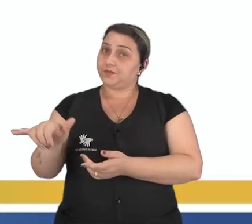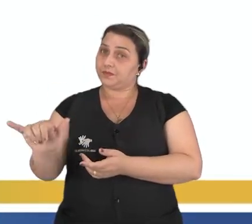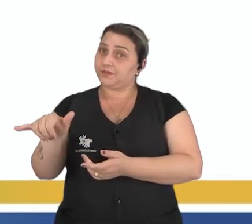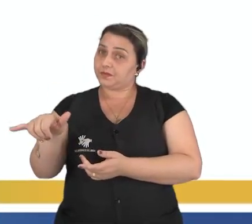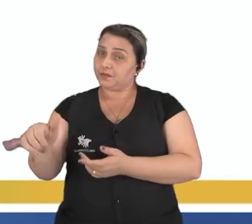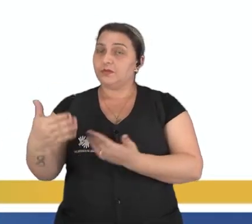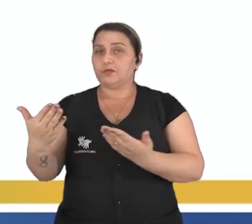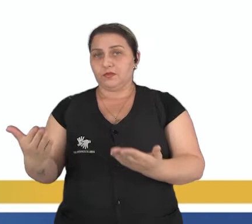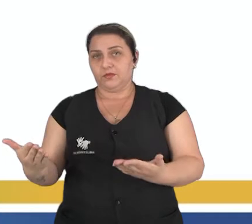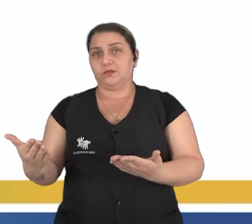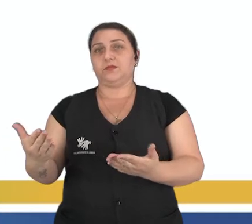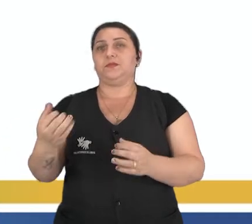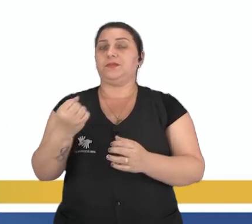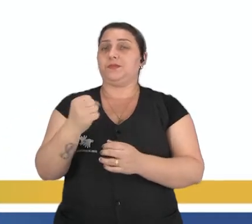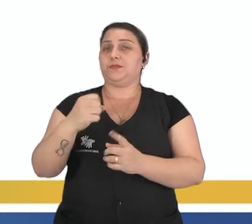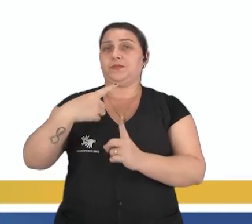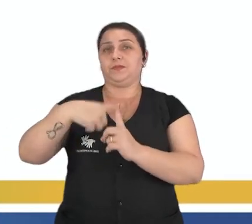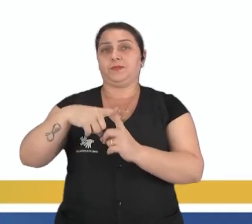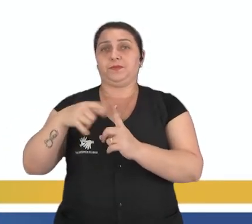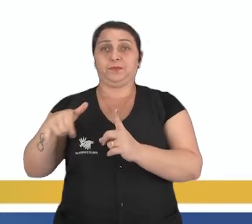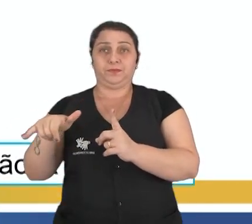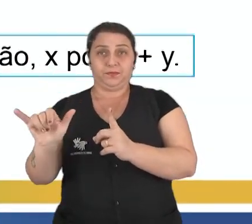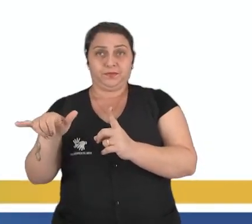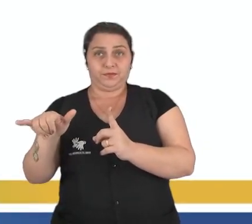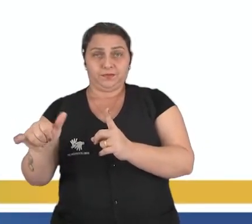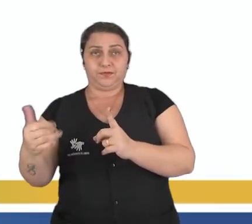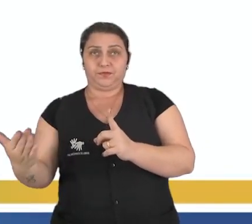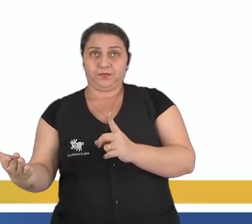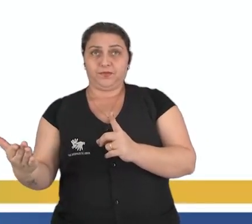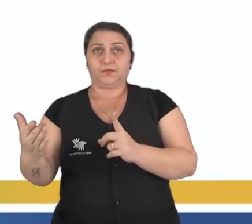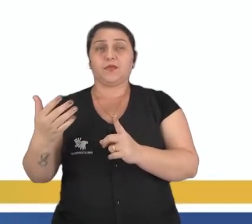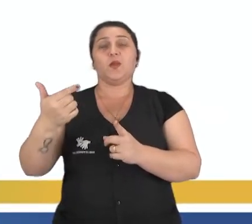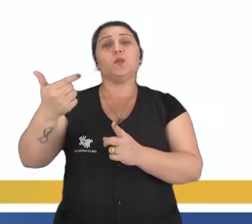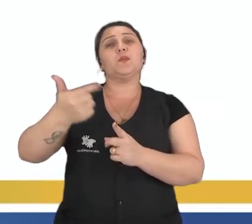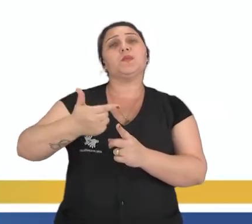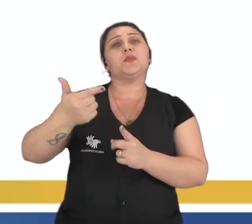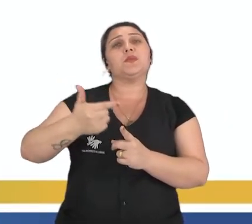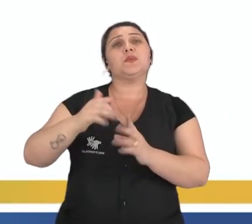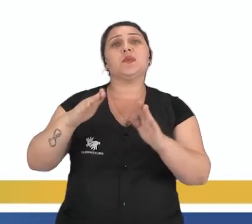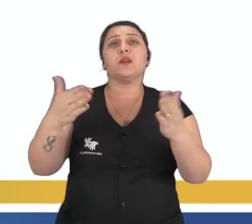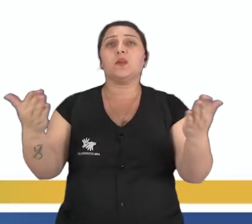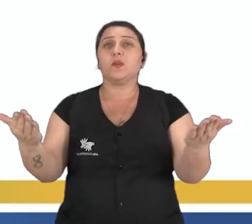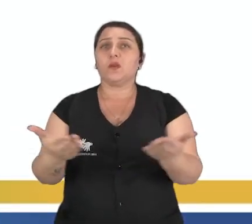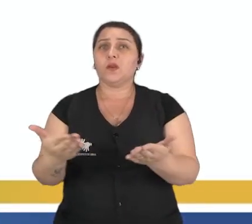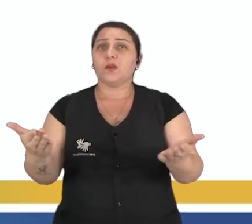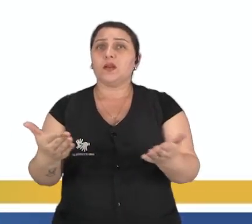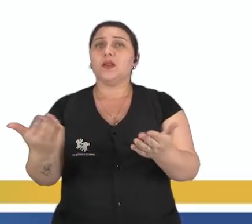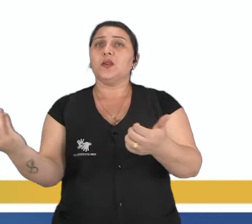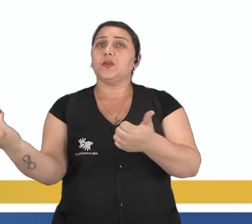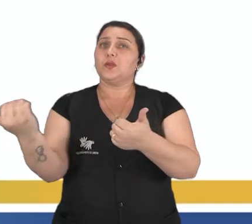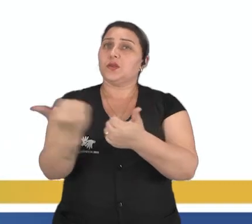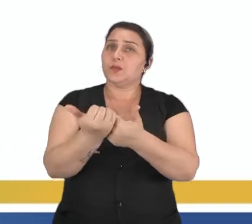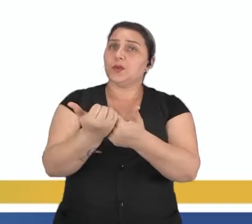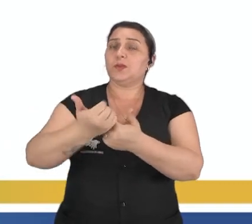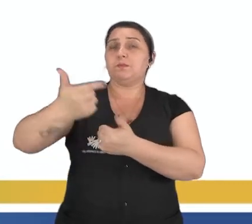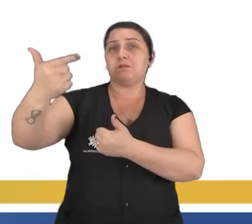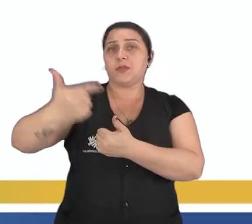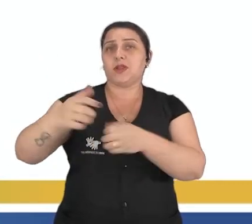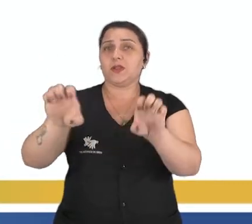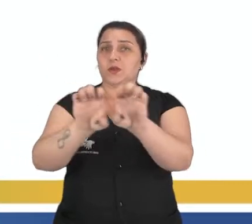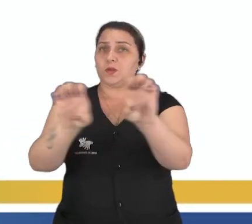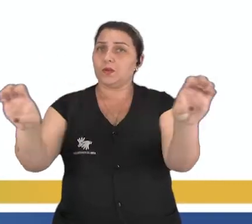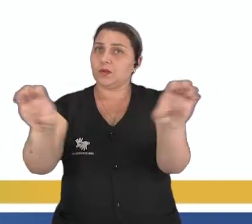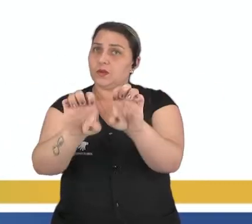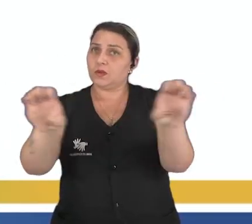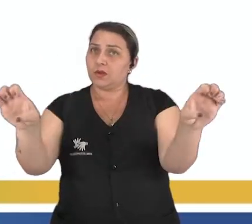y, é 8 mais y. Então qual é o segundo passo agora? Eu vou pegar esse x, que é 8 mais